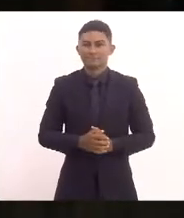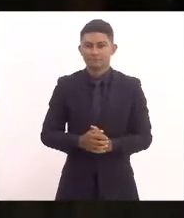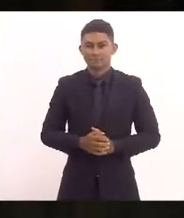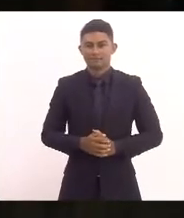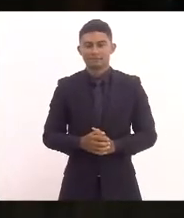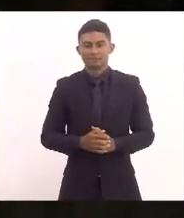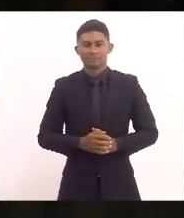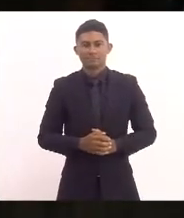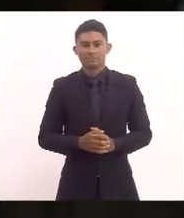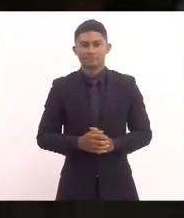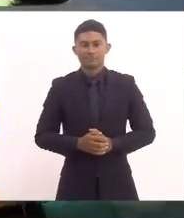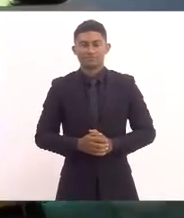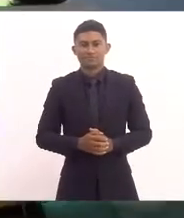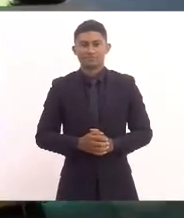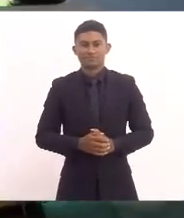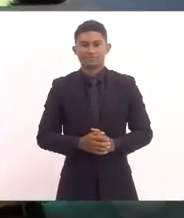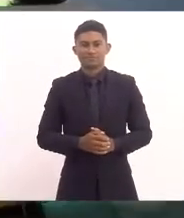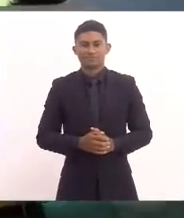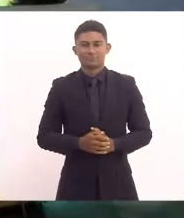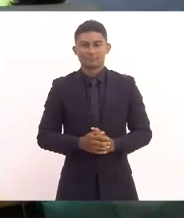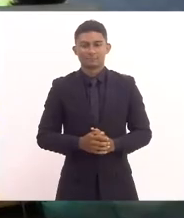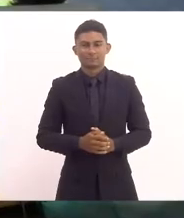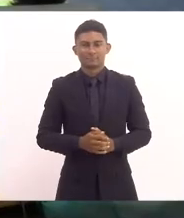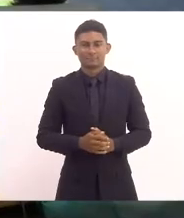Esse também?